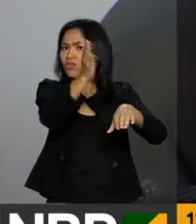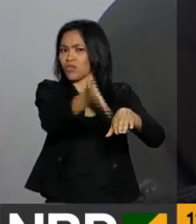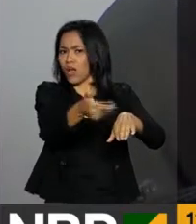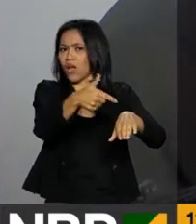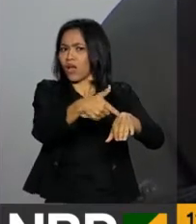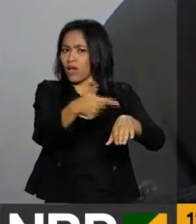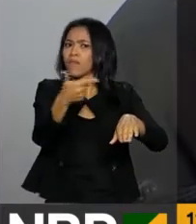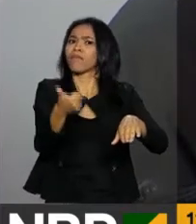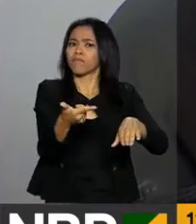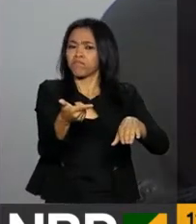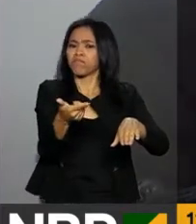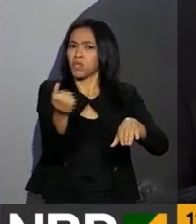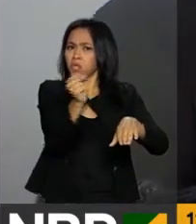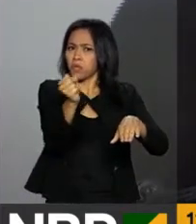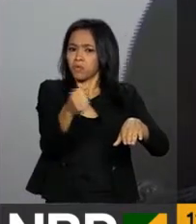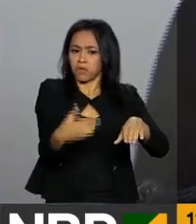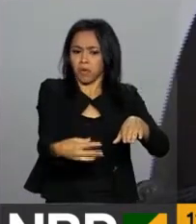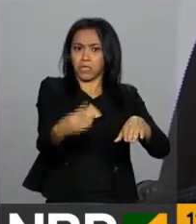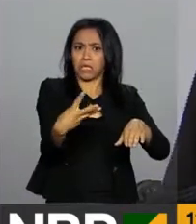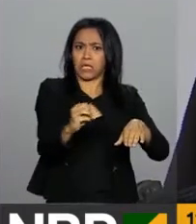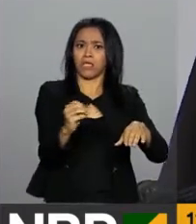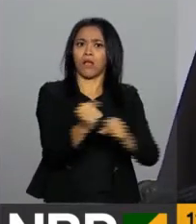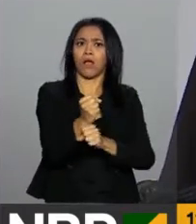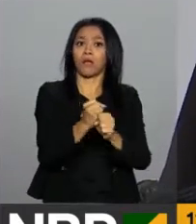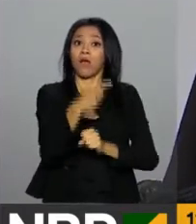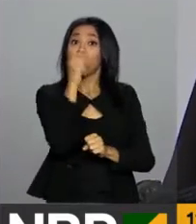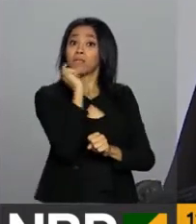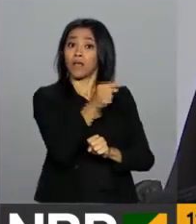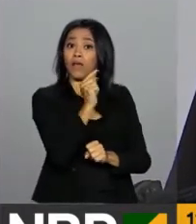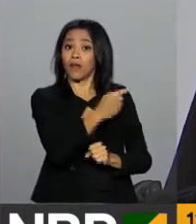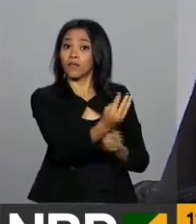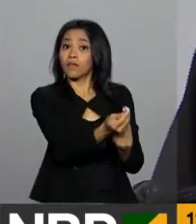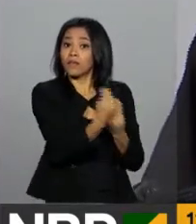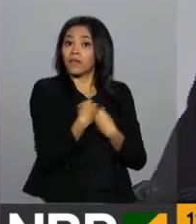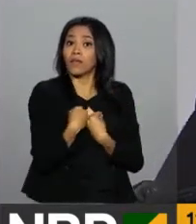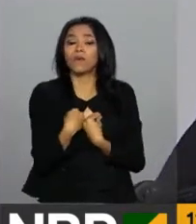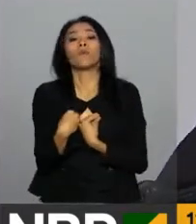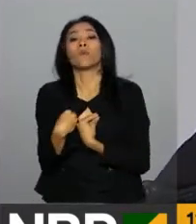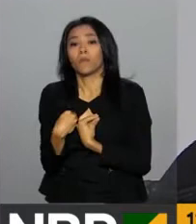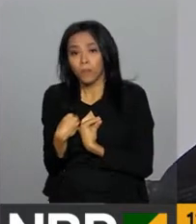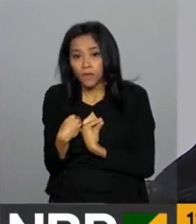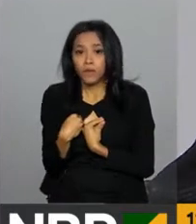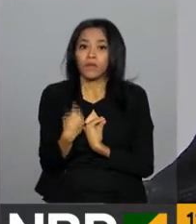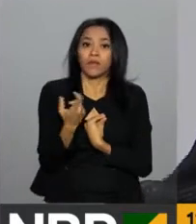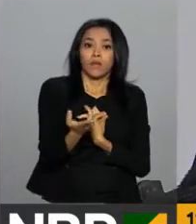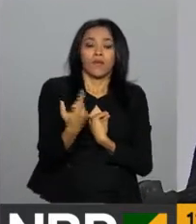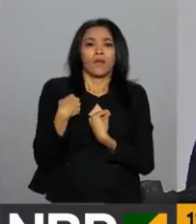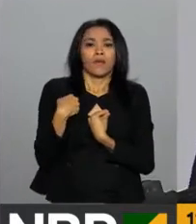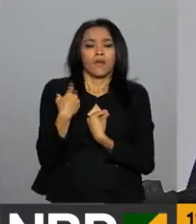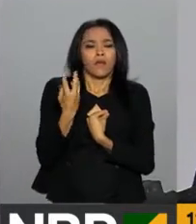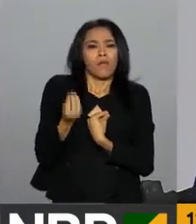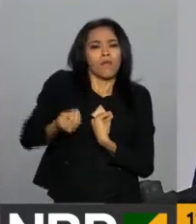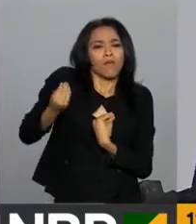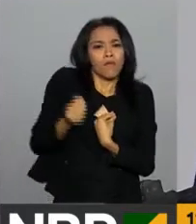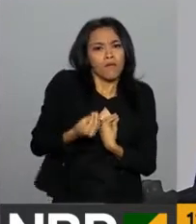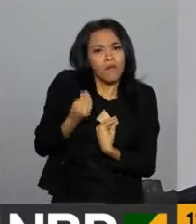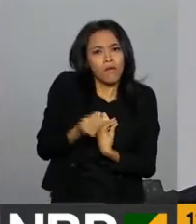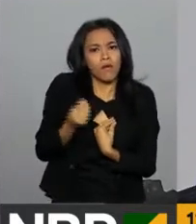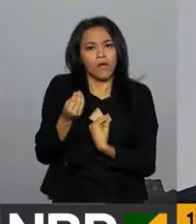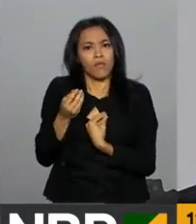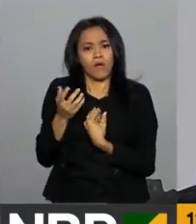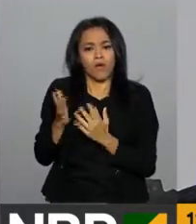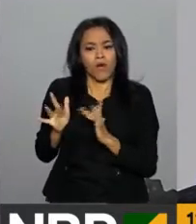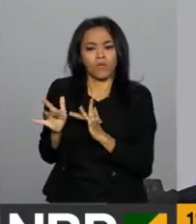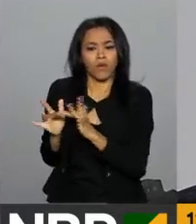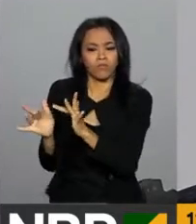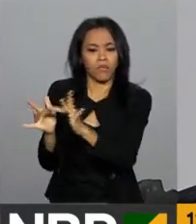torneio realizada mas foi uma constituição que deu digamos assim a conjugação a possibilidade da conjugação dos vários